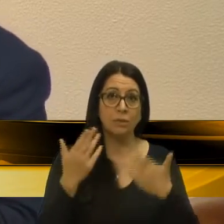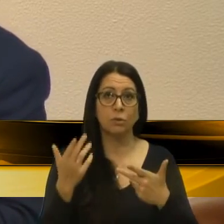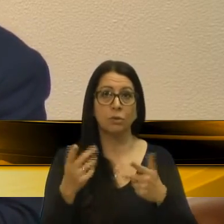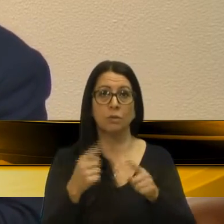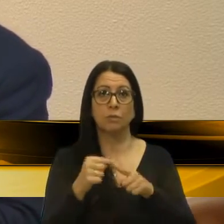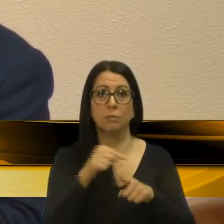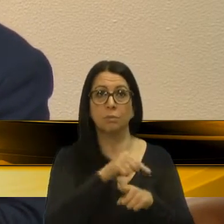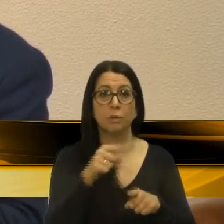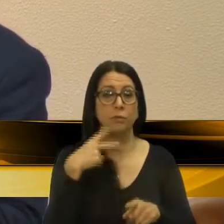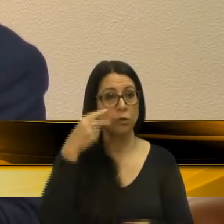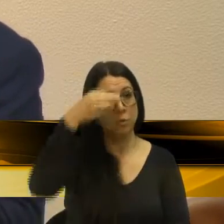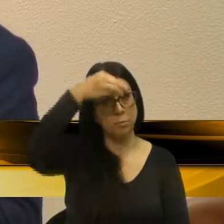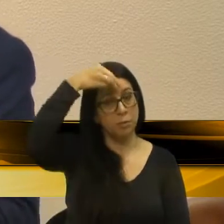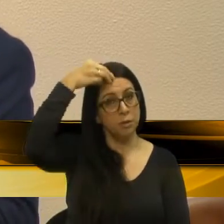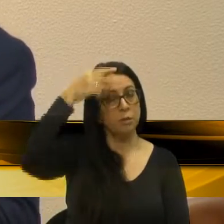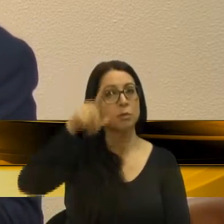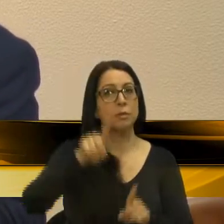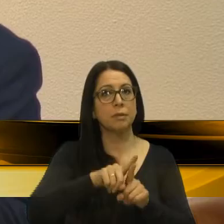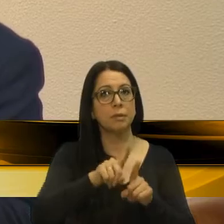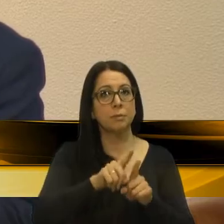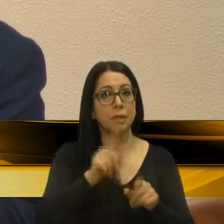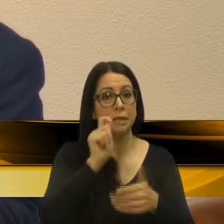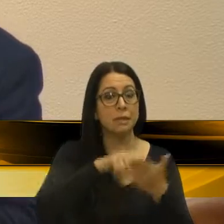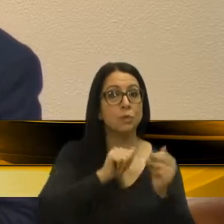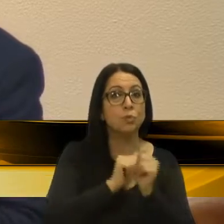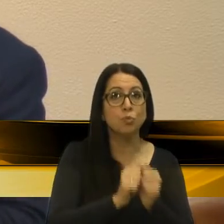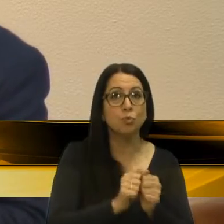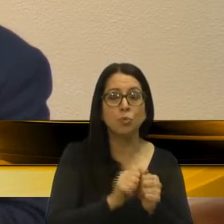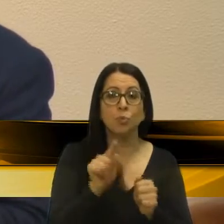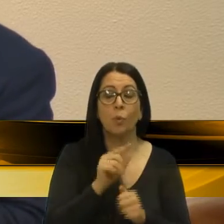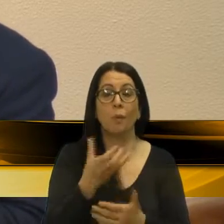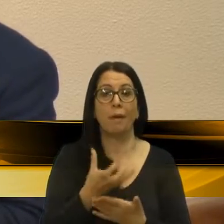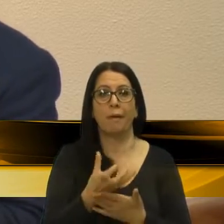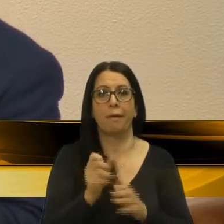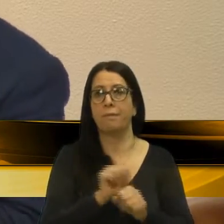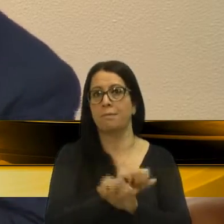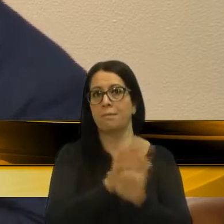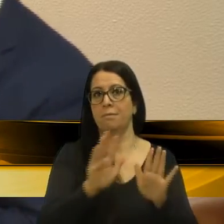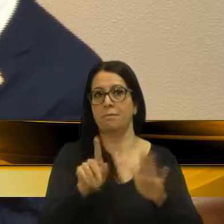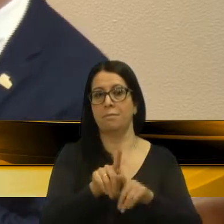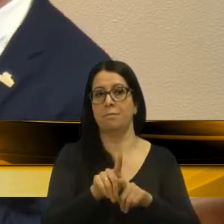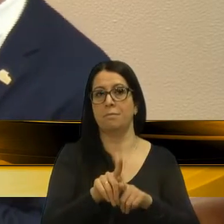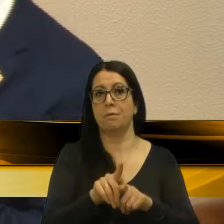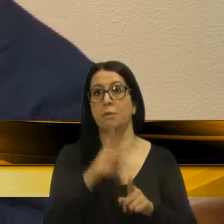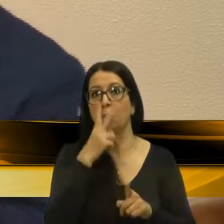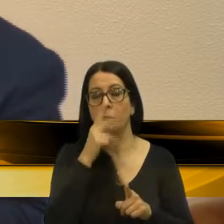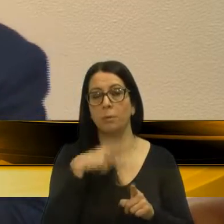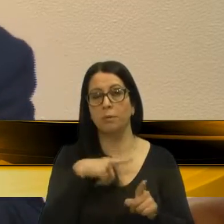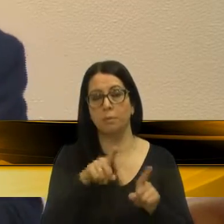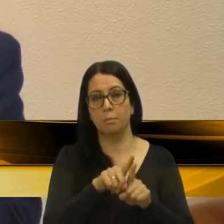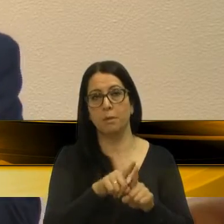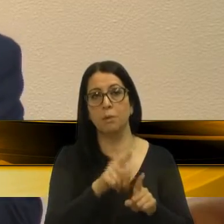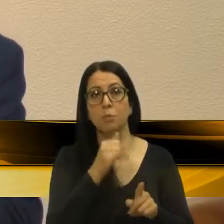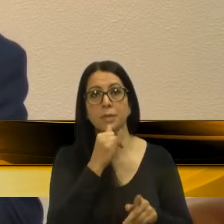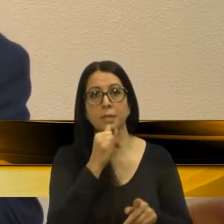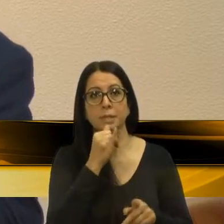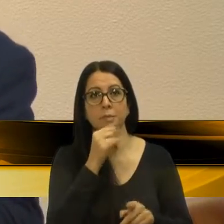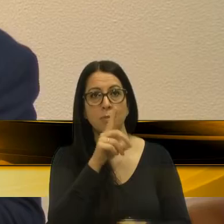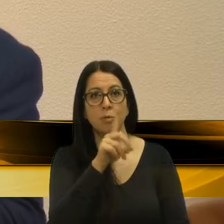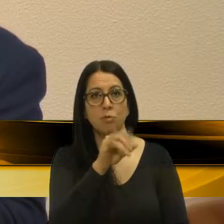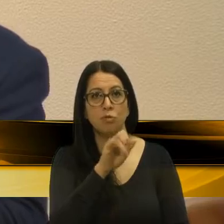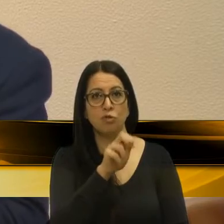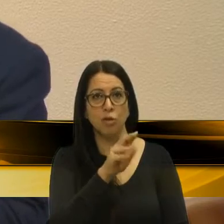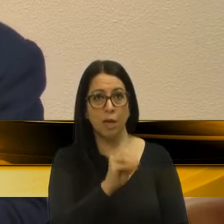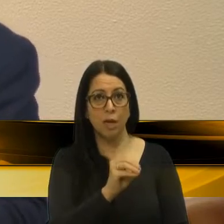pelo vereador Kiko, que também assinei junto, não quer transparência. Assim como eu cito como exemplo o Diário Oficial